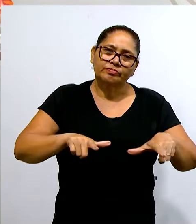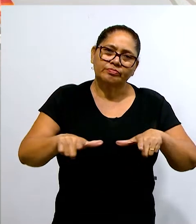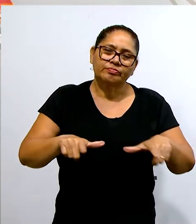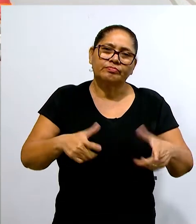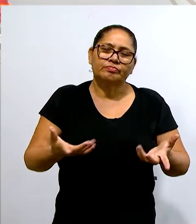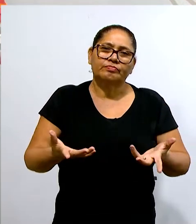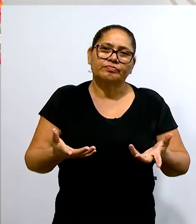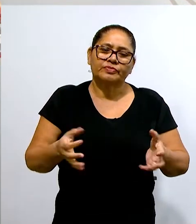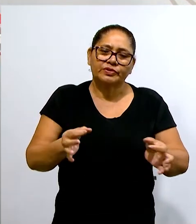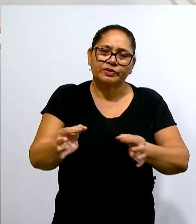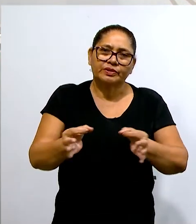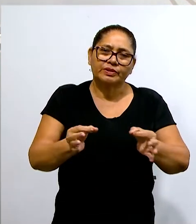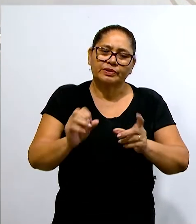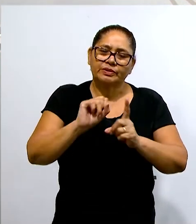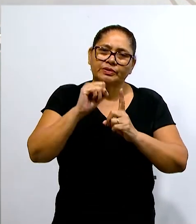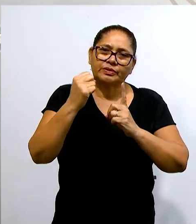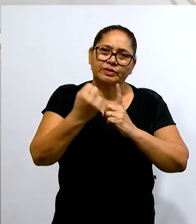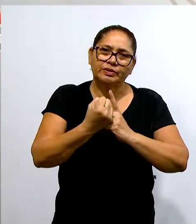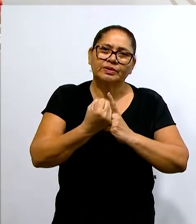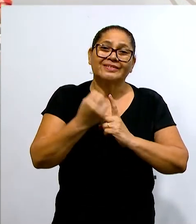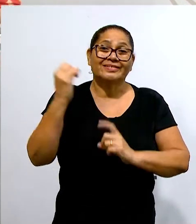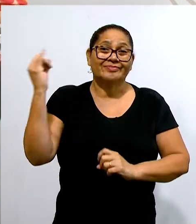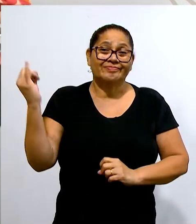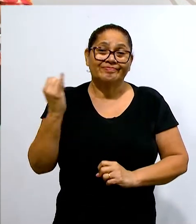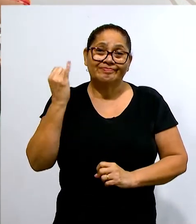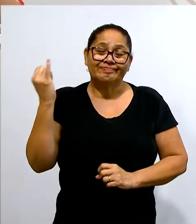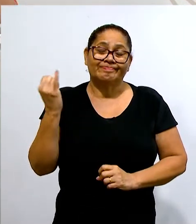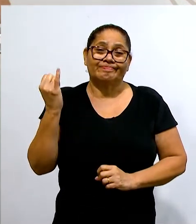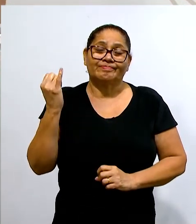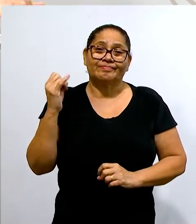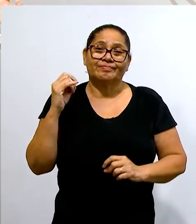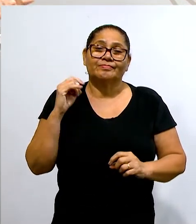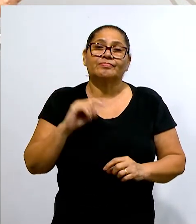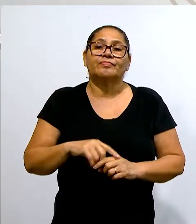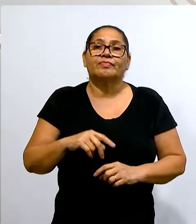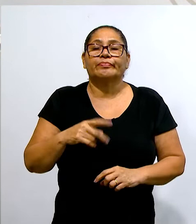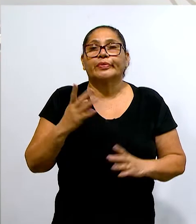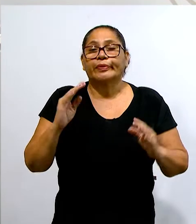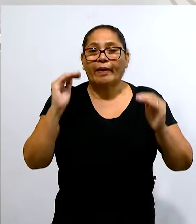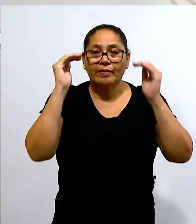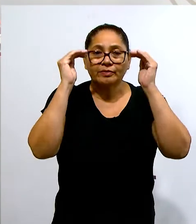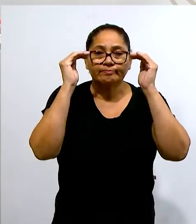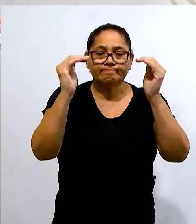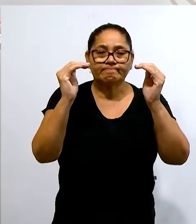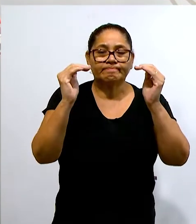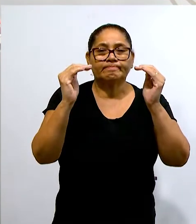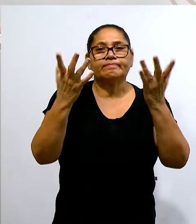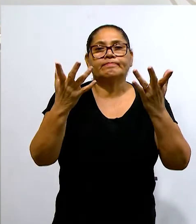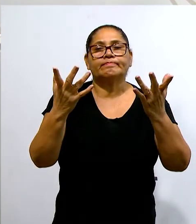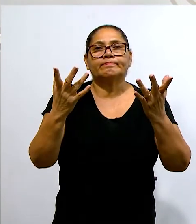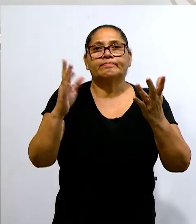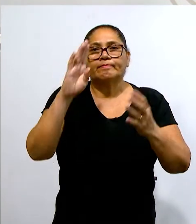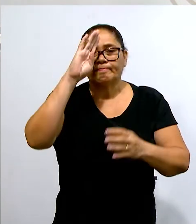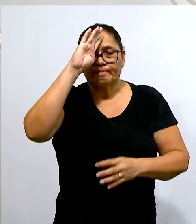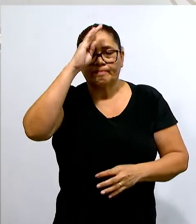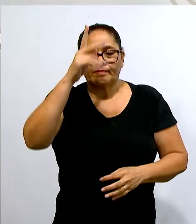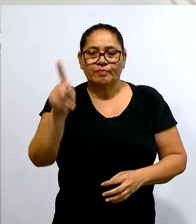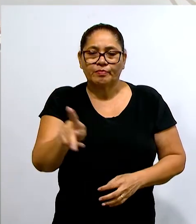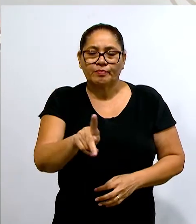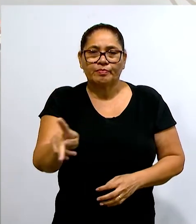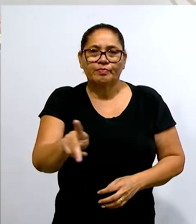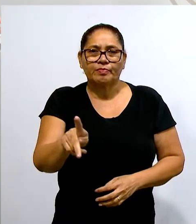Então, essa organização social da sala, ela é importantíssima, porque diz respeito, principalmente, como o